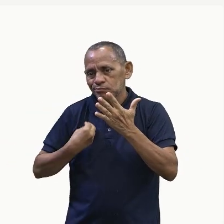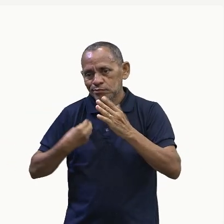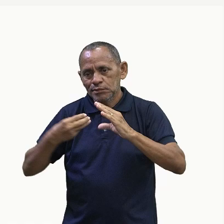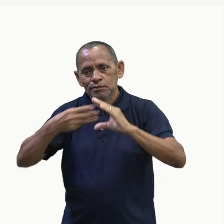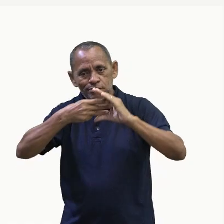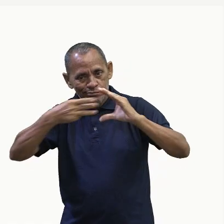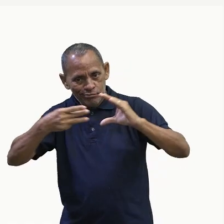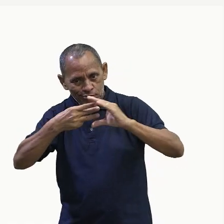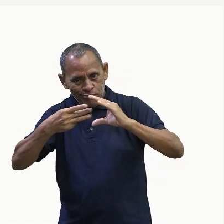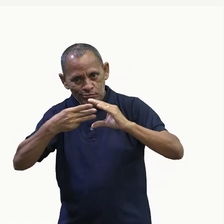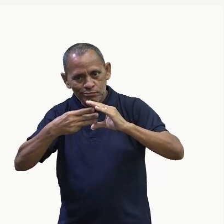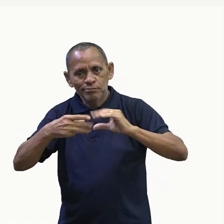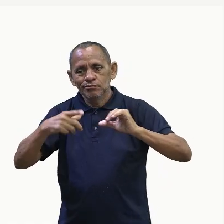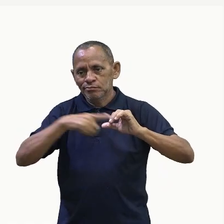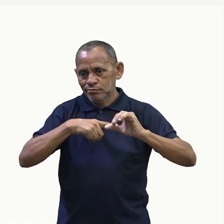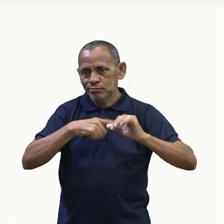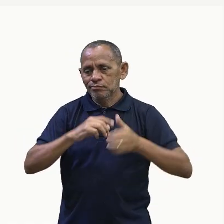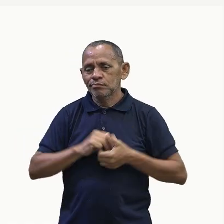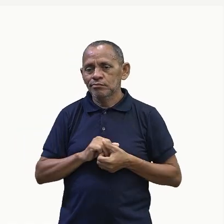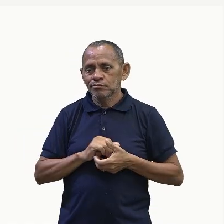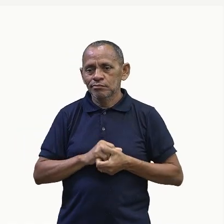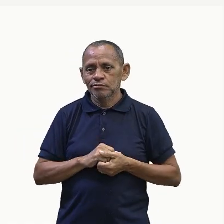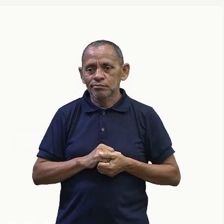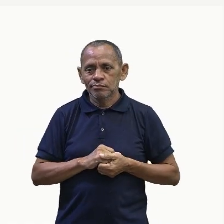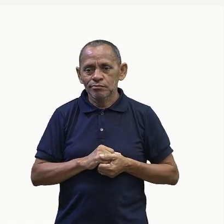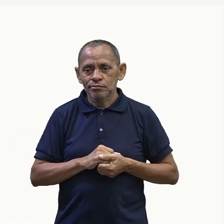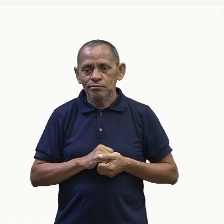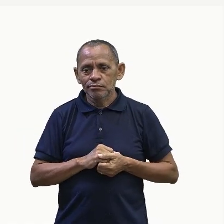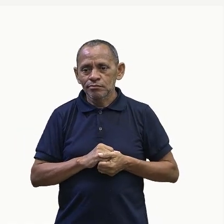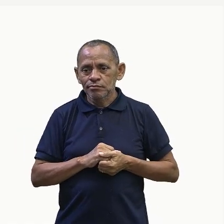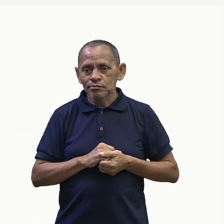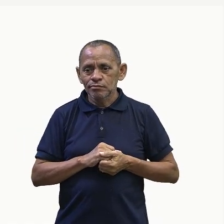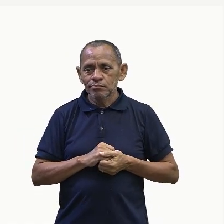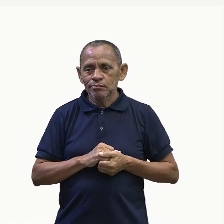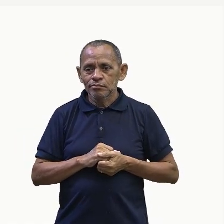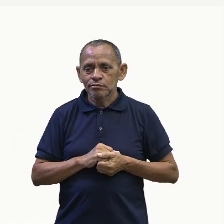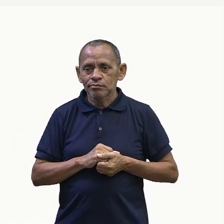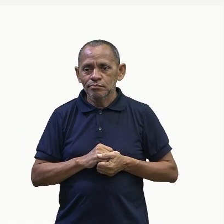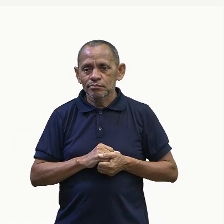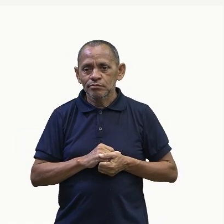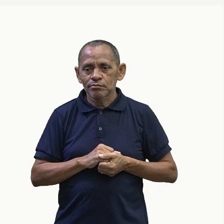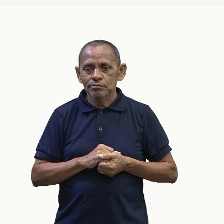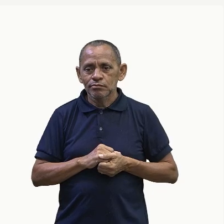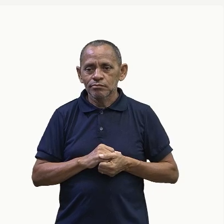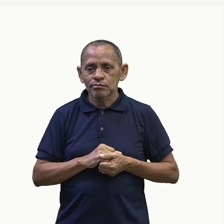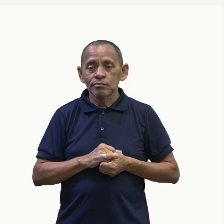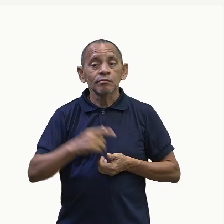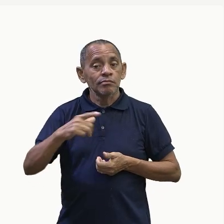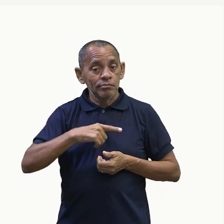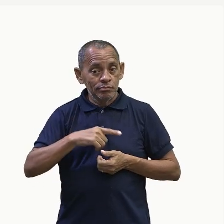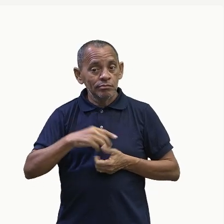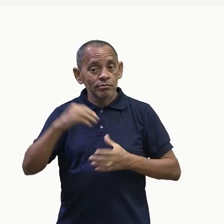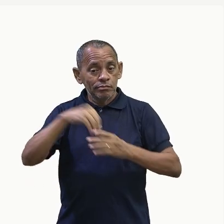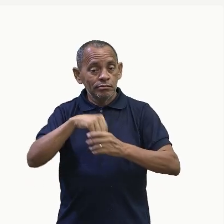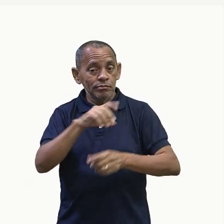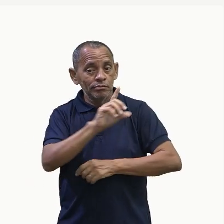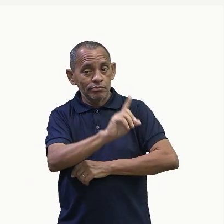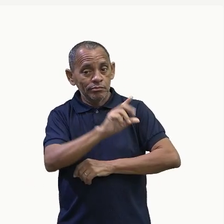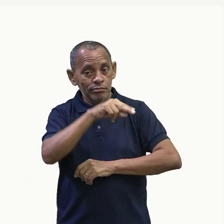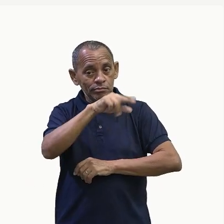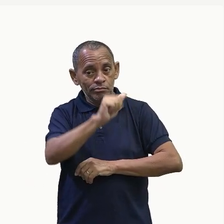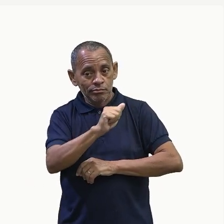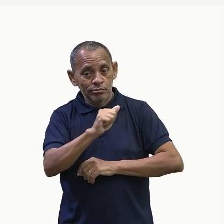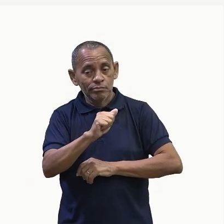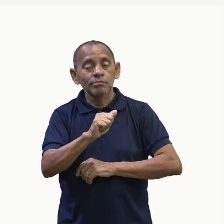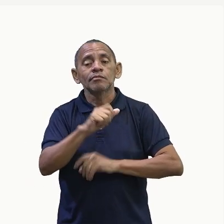celulares, né, que possuem, né, que são possuem o DNA e que